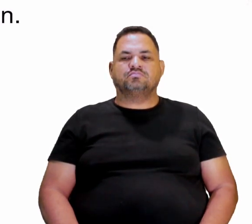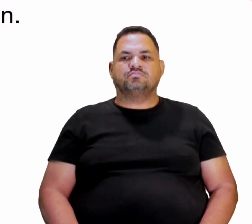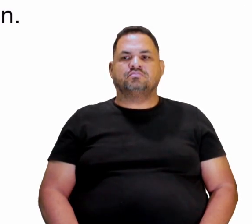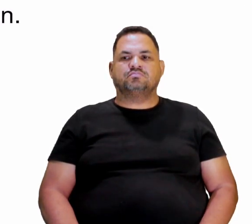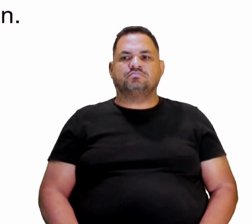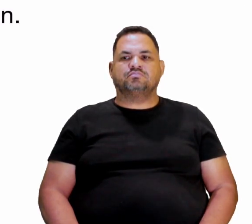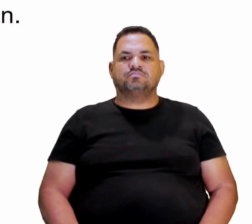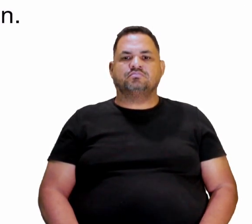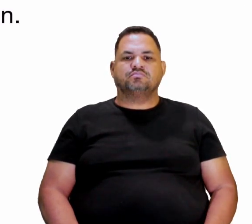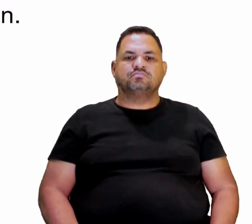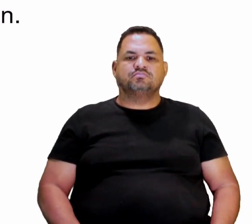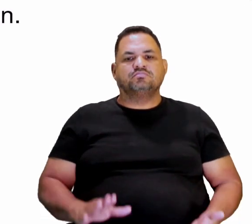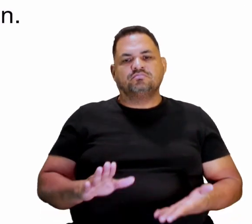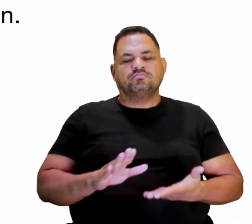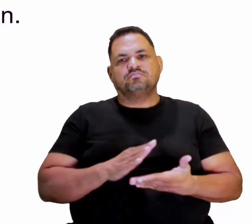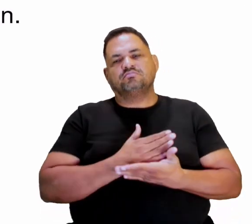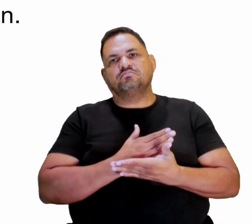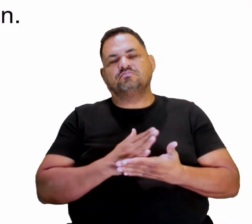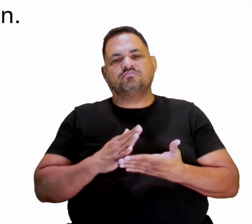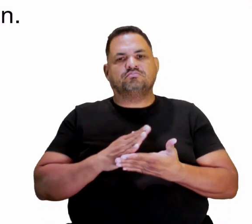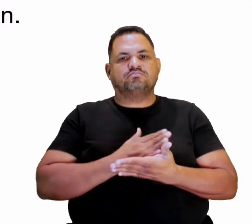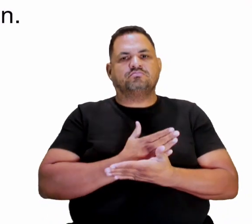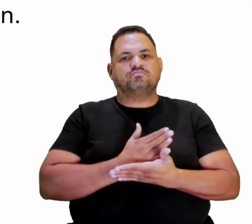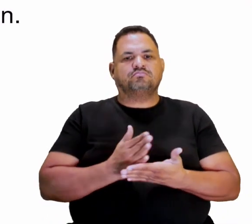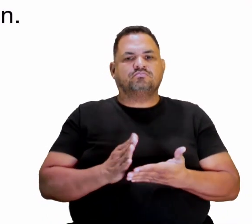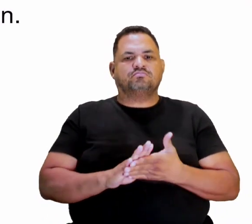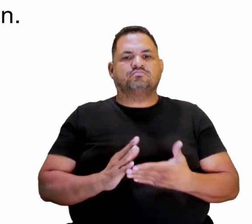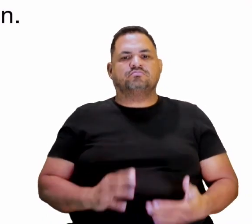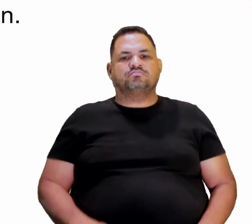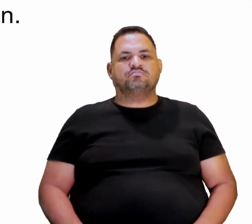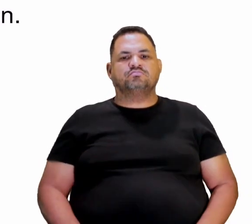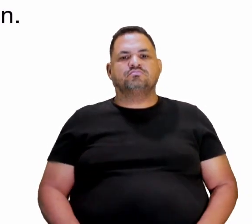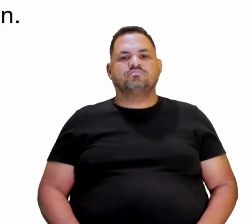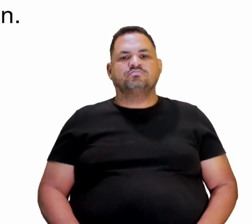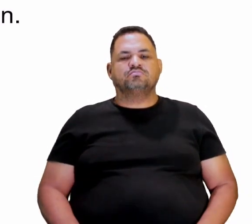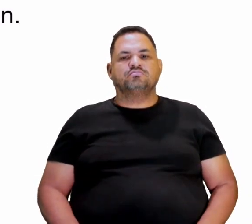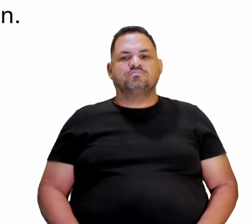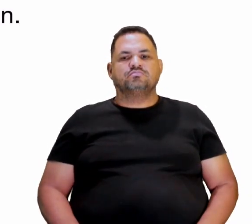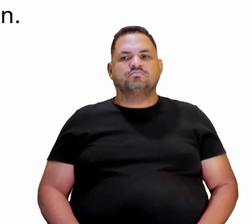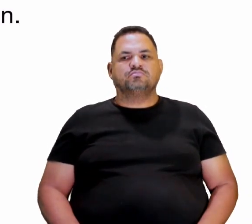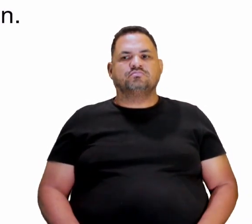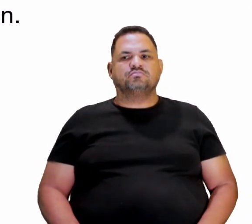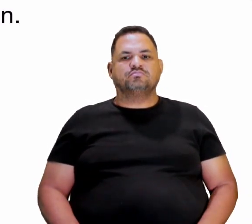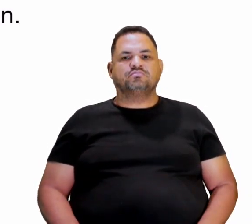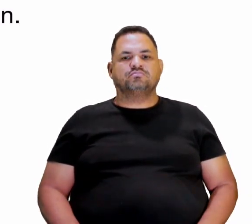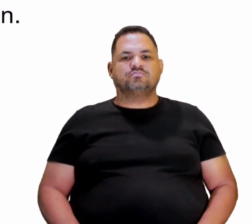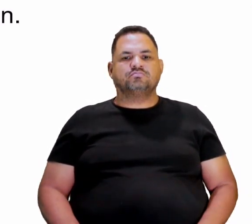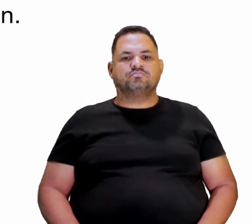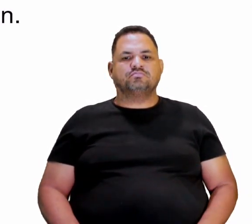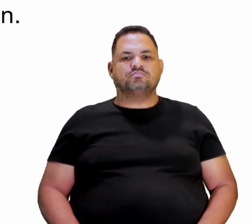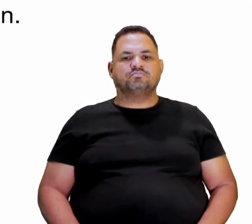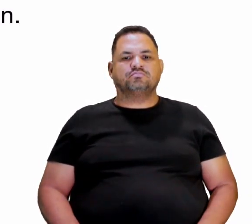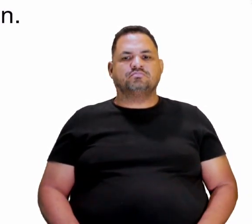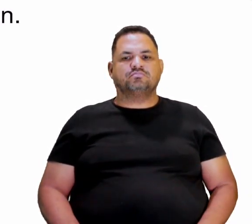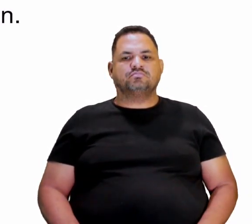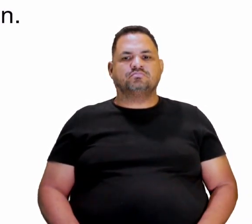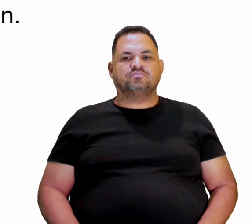Sometimes, de vez em quando. Sometimes yes, de vez em quando sim. Sometimes no, de vez em quando